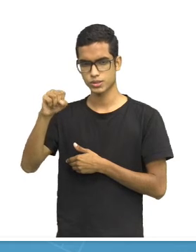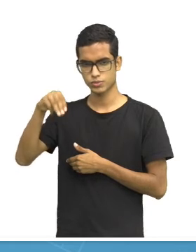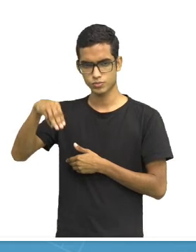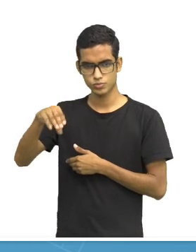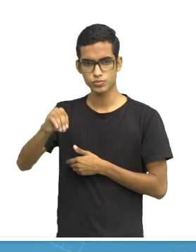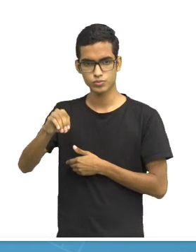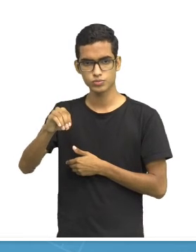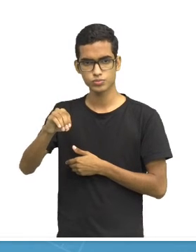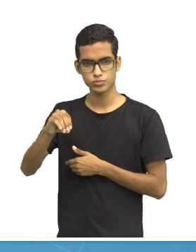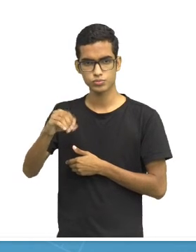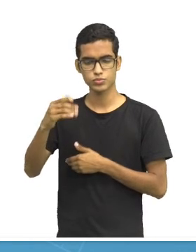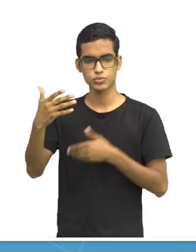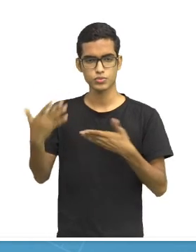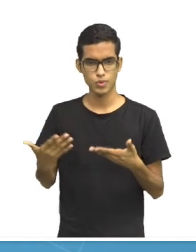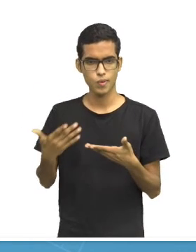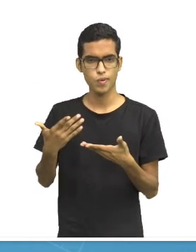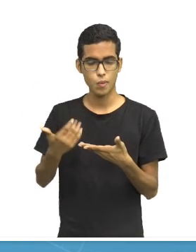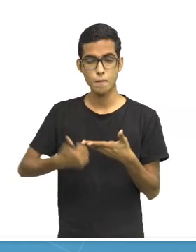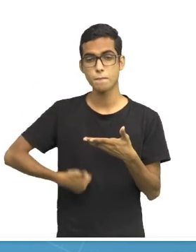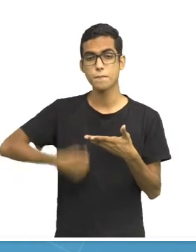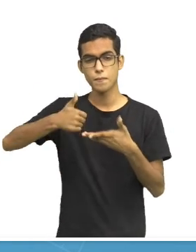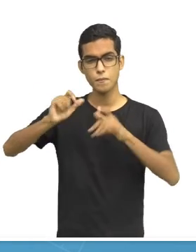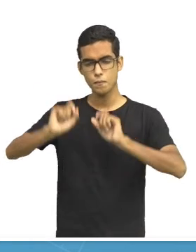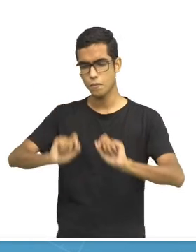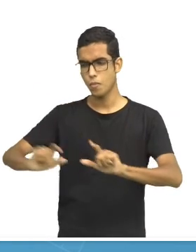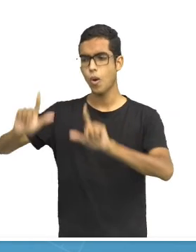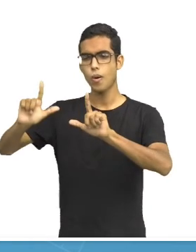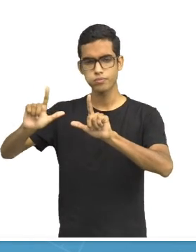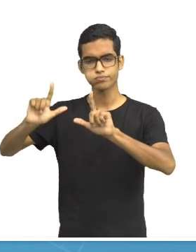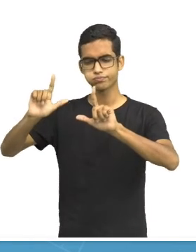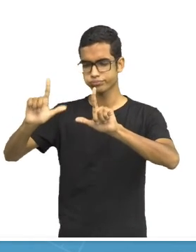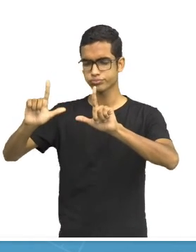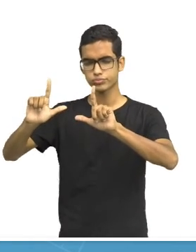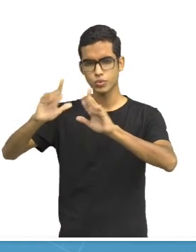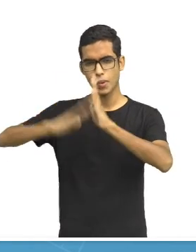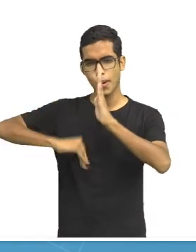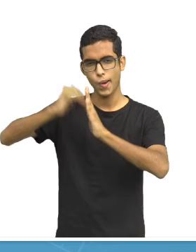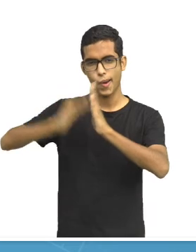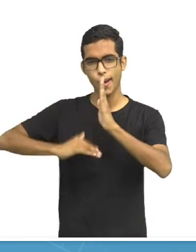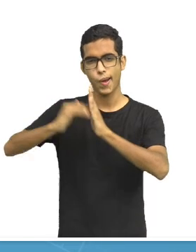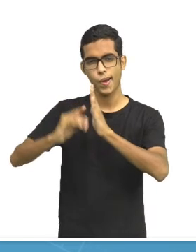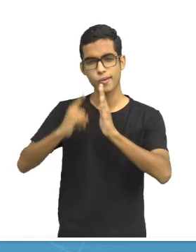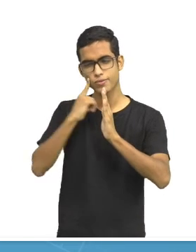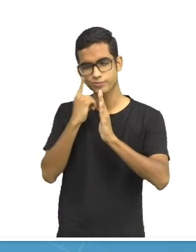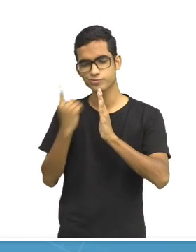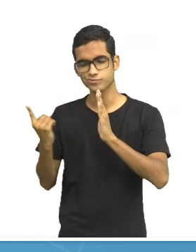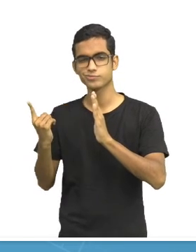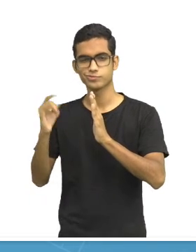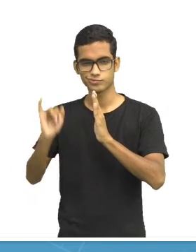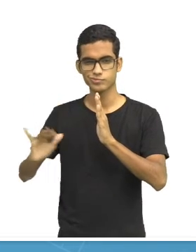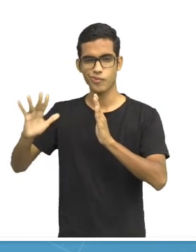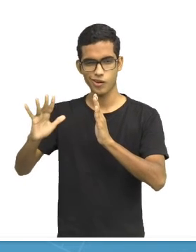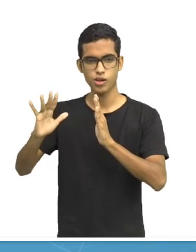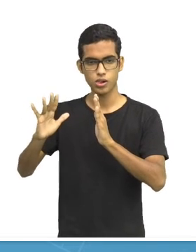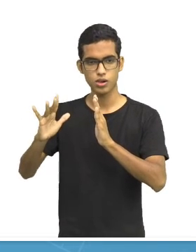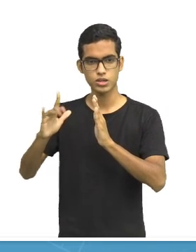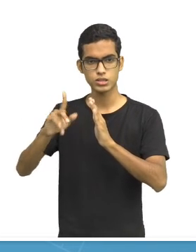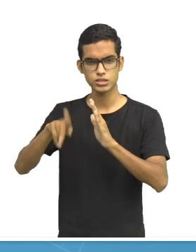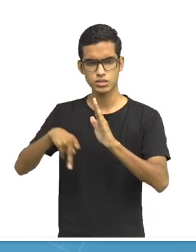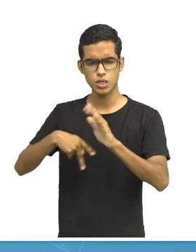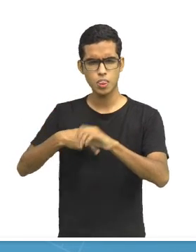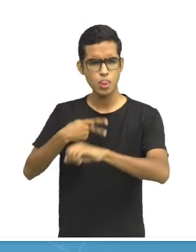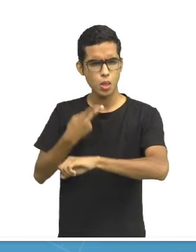Les Demoiselles d'Avignon foi um dos primeiros quadros de Pablo Picasso, que a partir daí ele foi bastante criticado